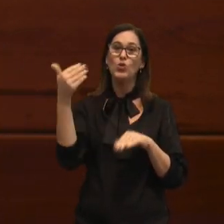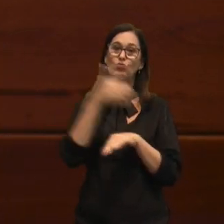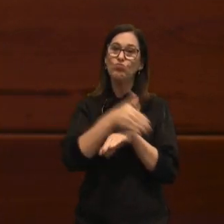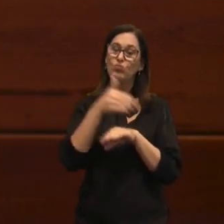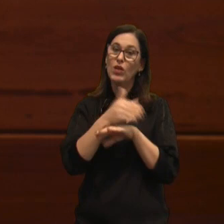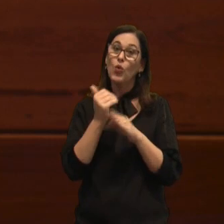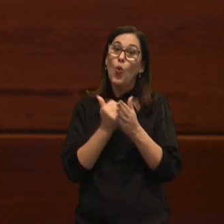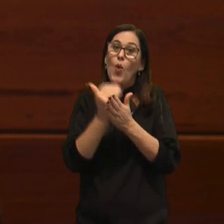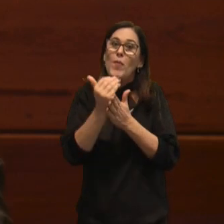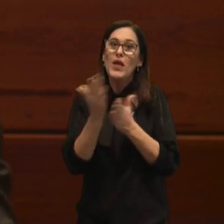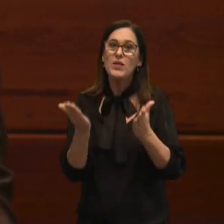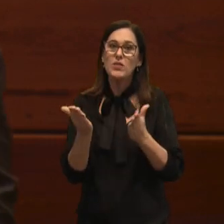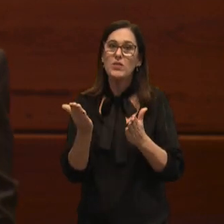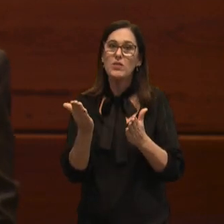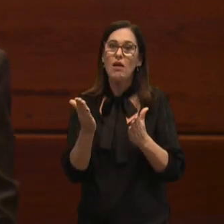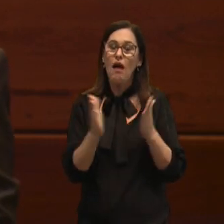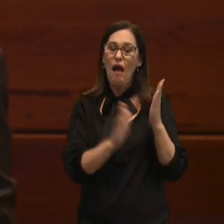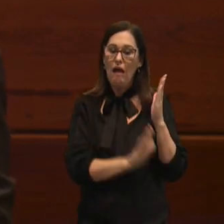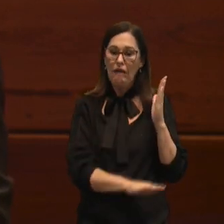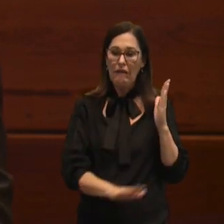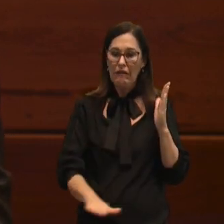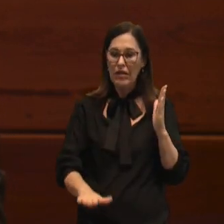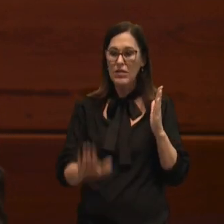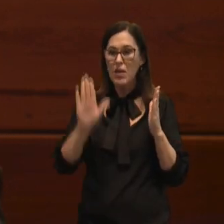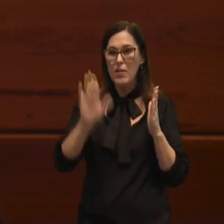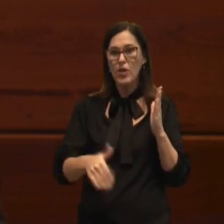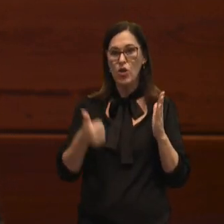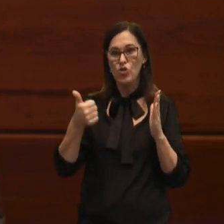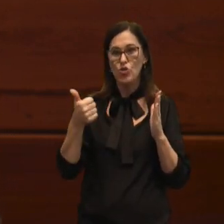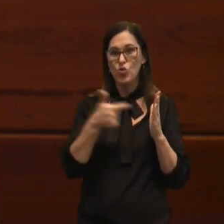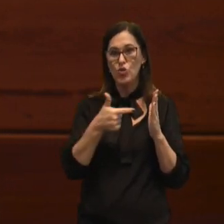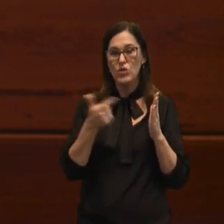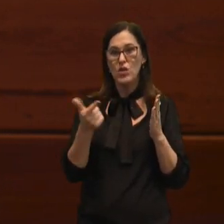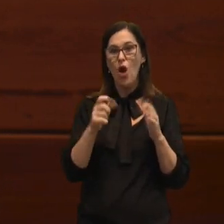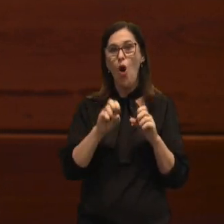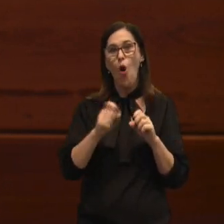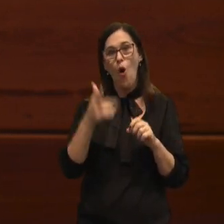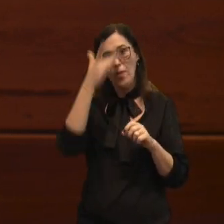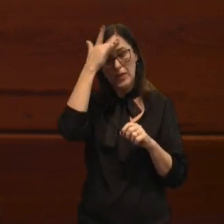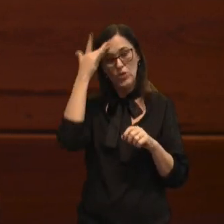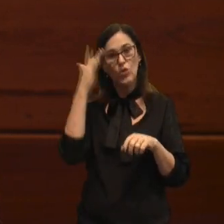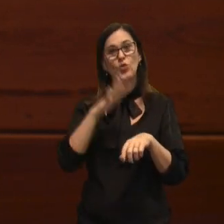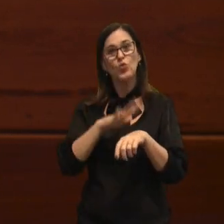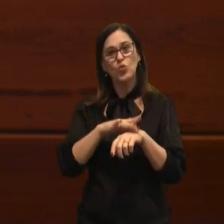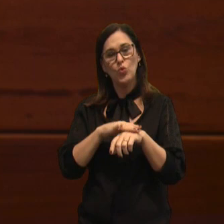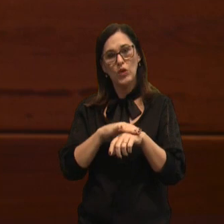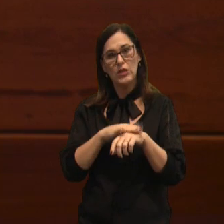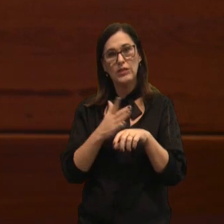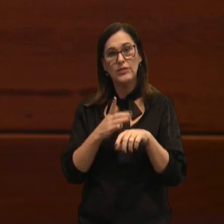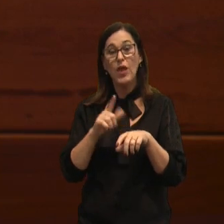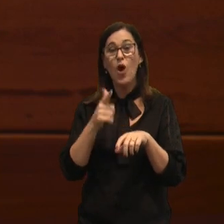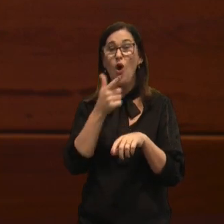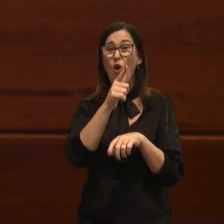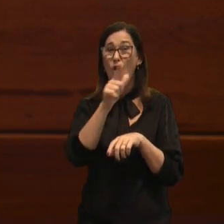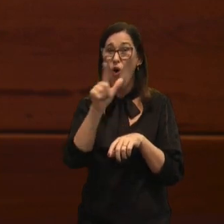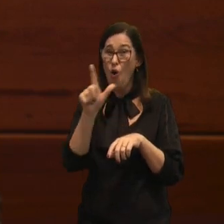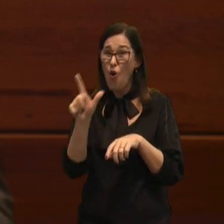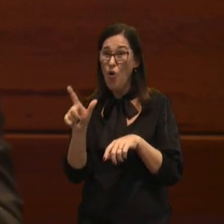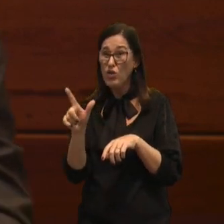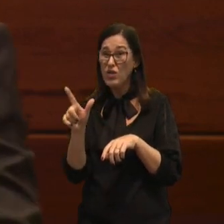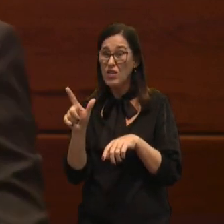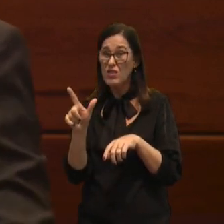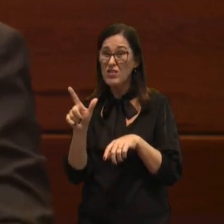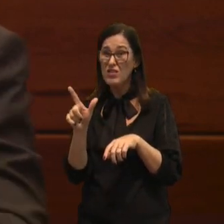a princípio, crianças menores de 12 anos ou aqueles portadores de doenças graves, além de outras